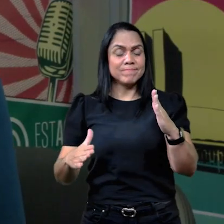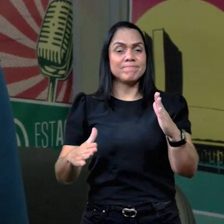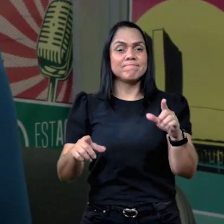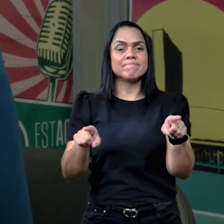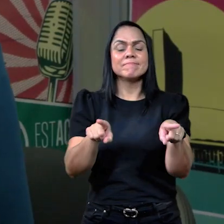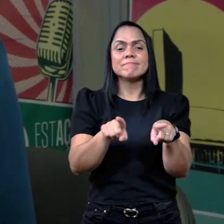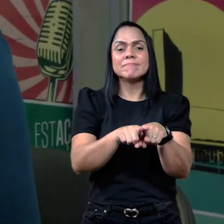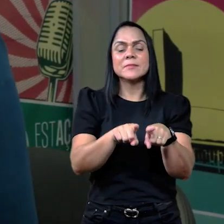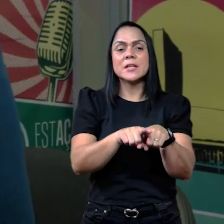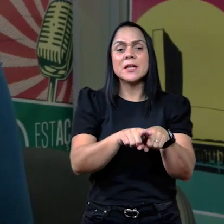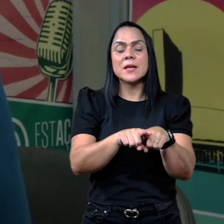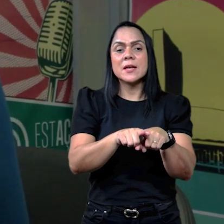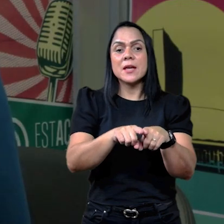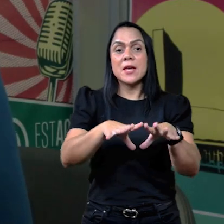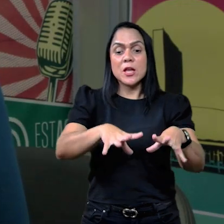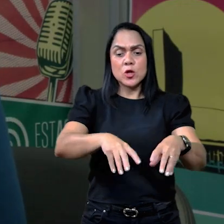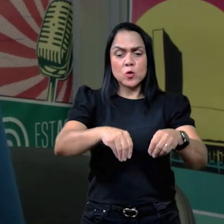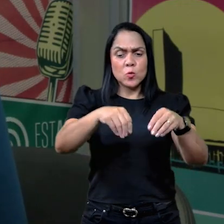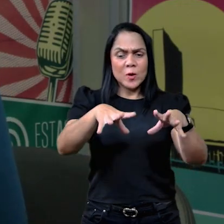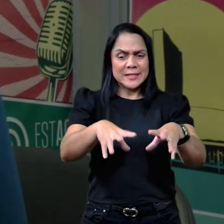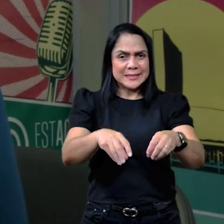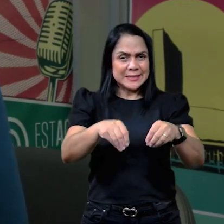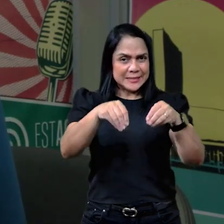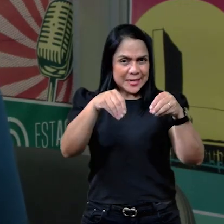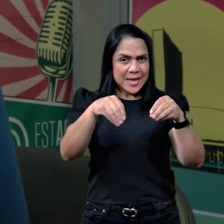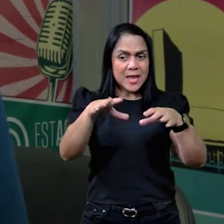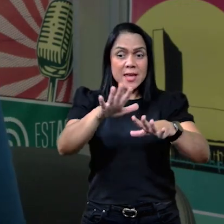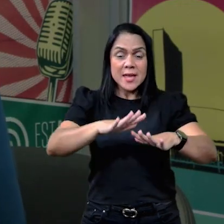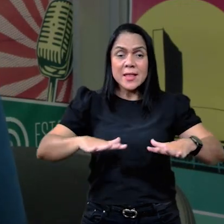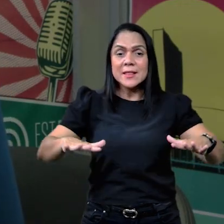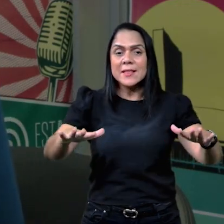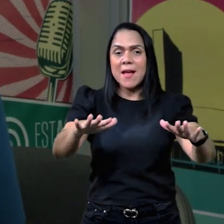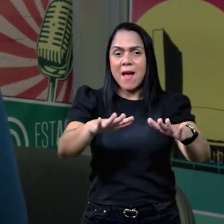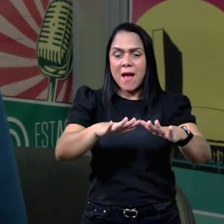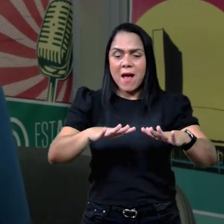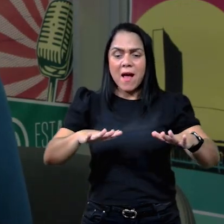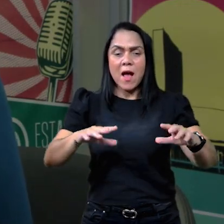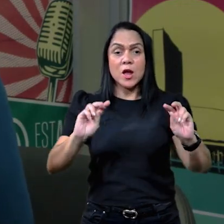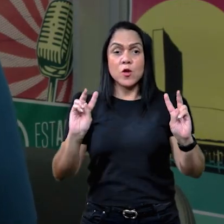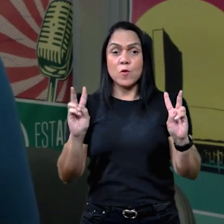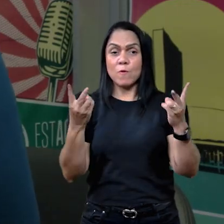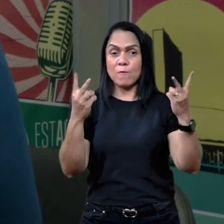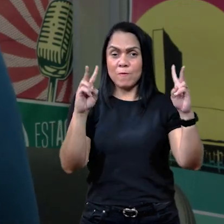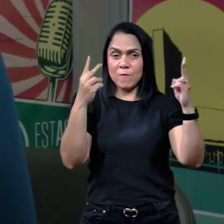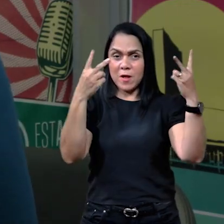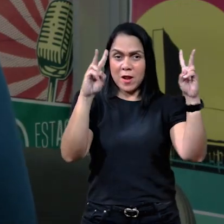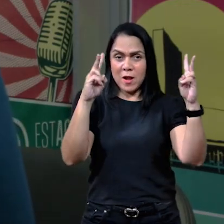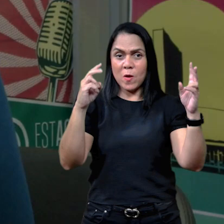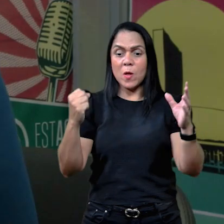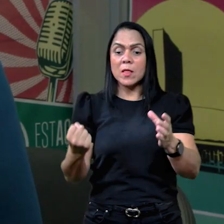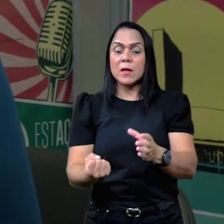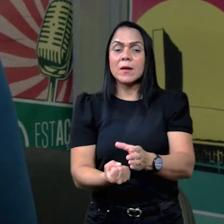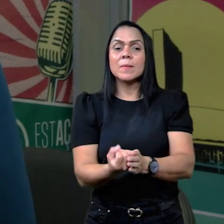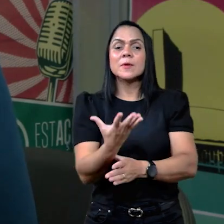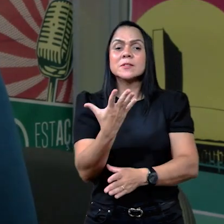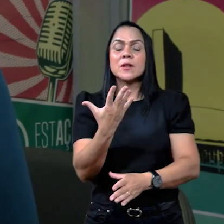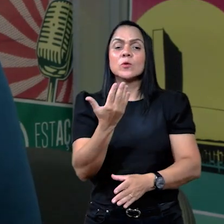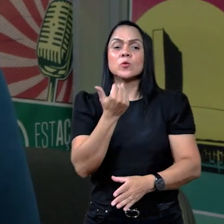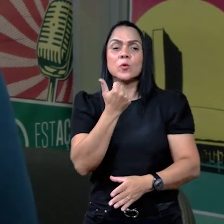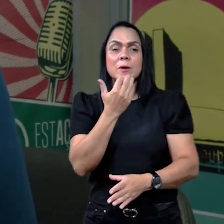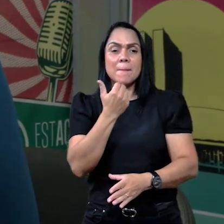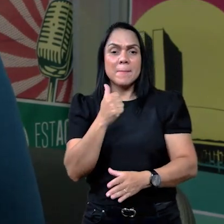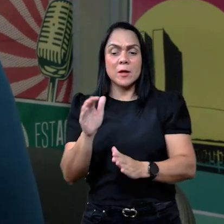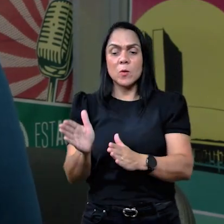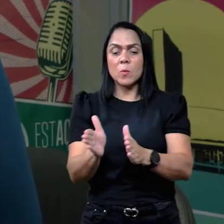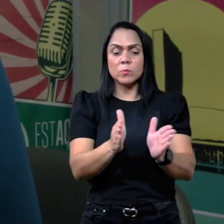africana, tem, assim, na terra e no território esse valor, né, da produção do alimento, né,